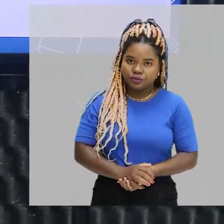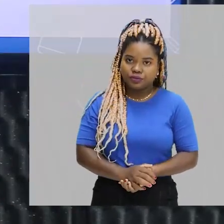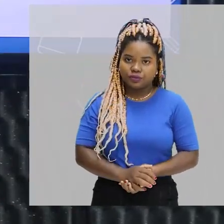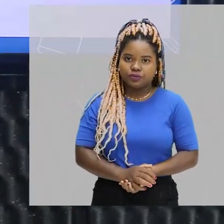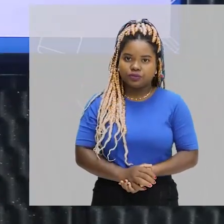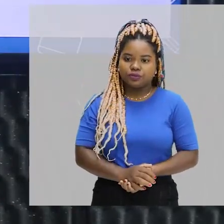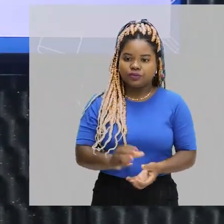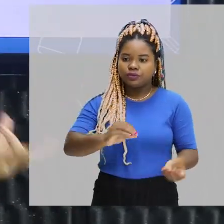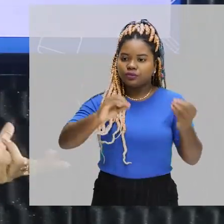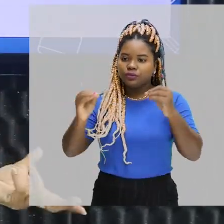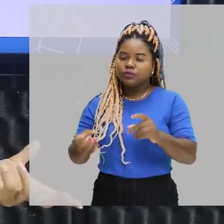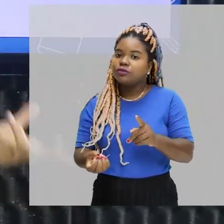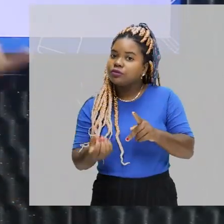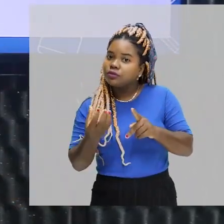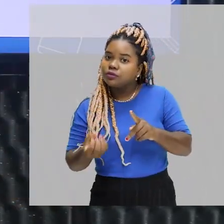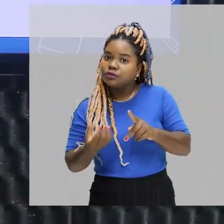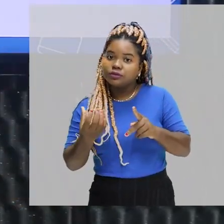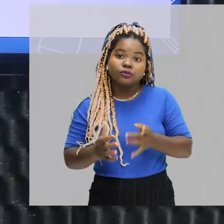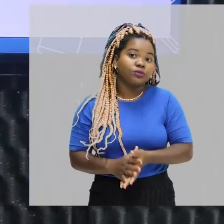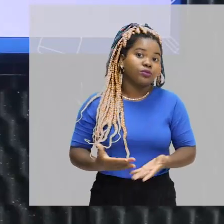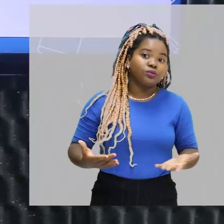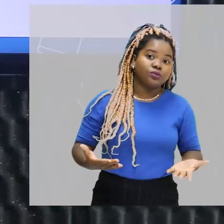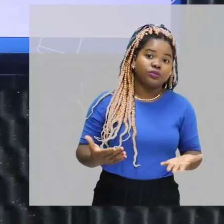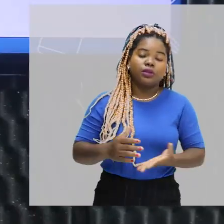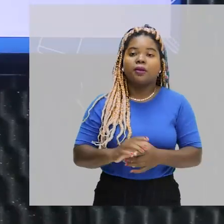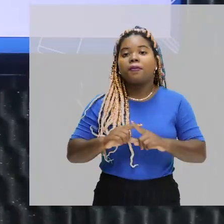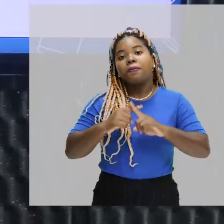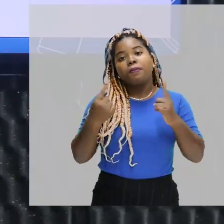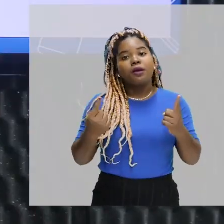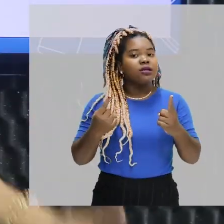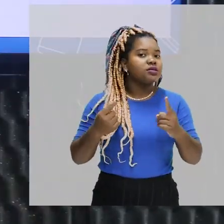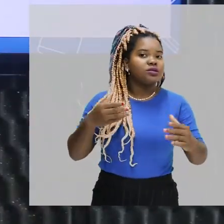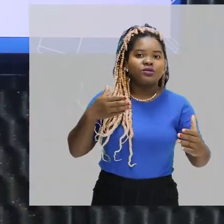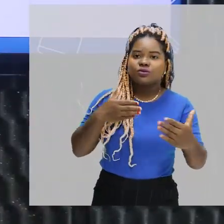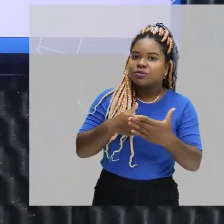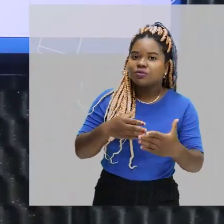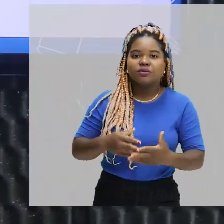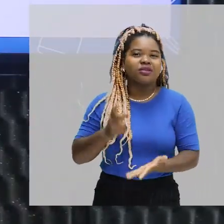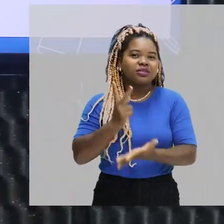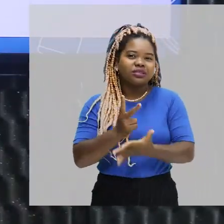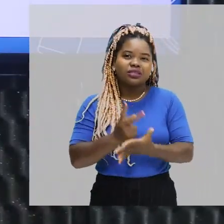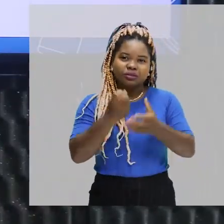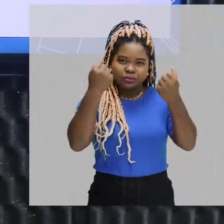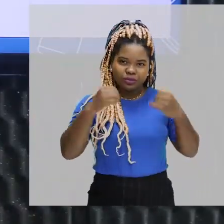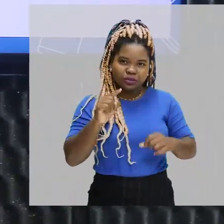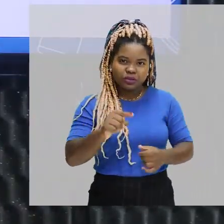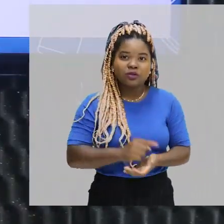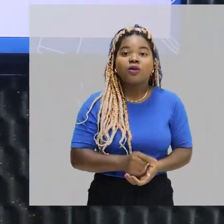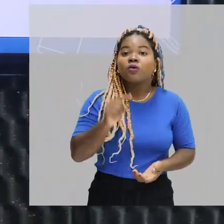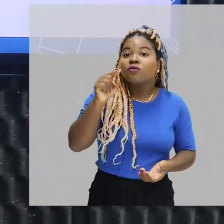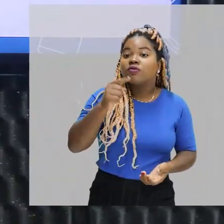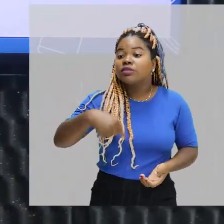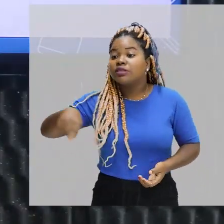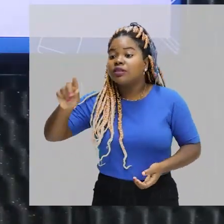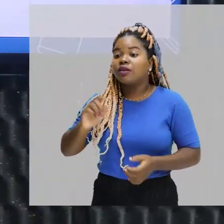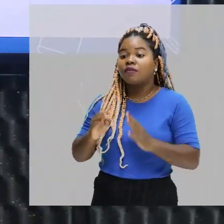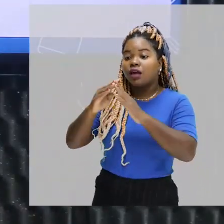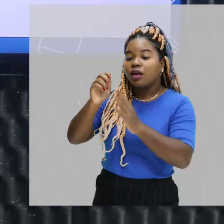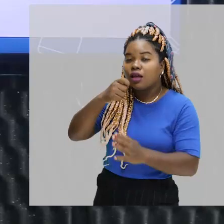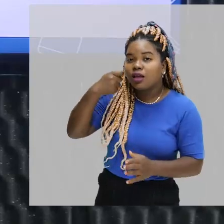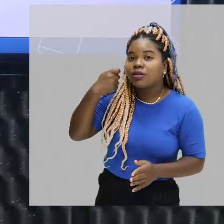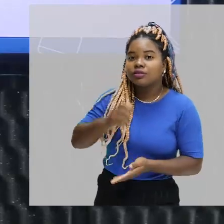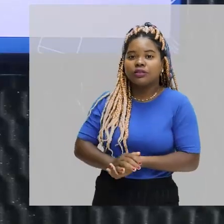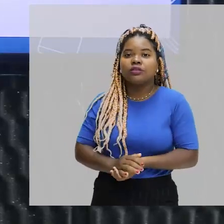deveríamos pluralizá-la e não fazemos, mas isso não impede. Eu sempre digo, quando você vai à padaria, se você disser